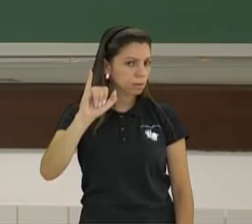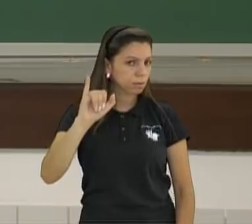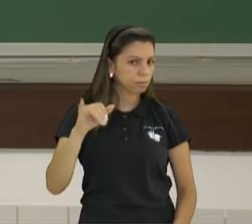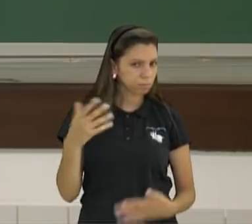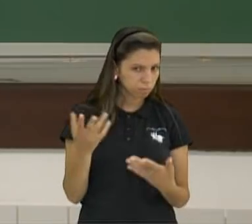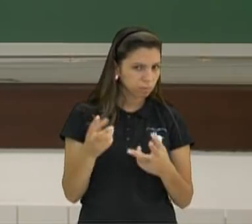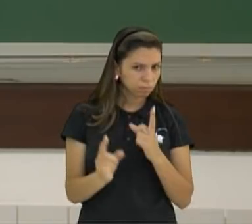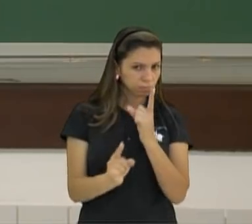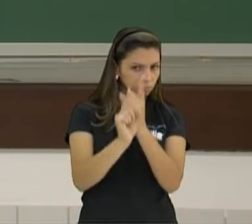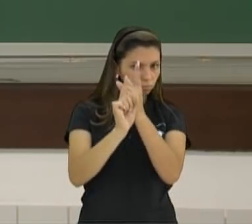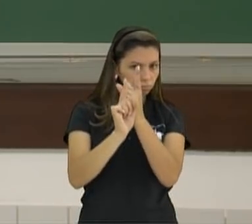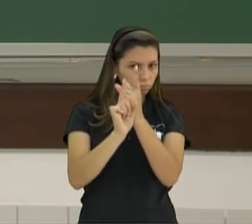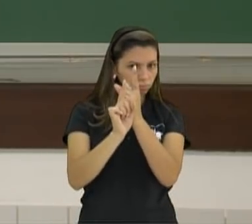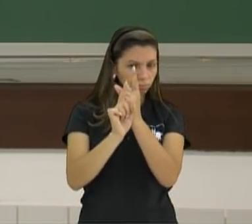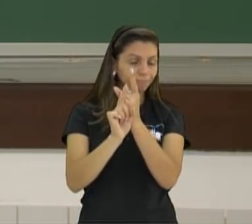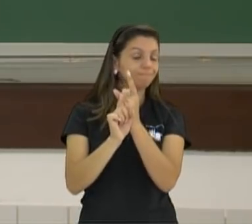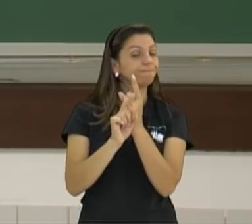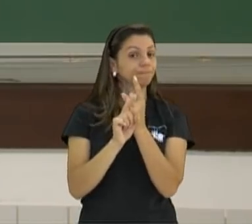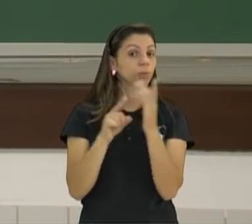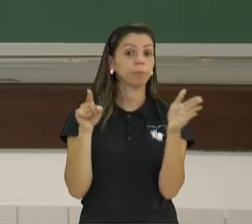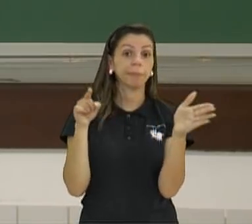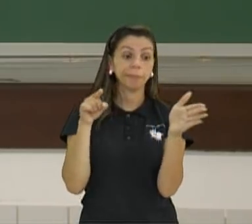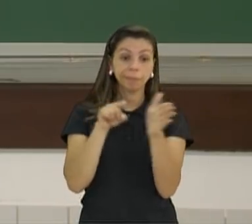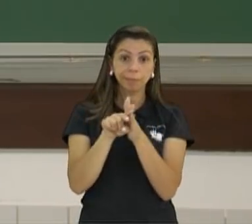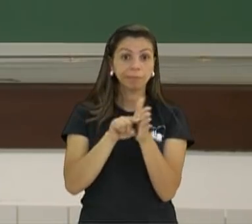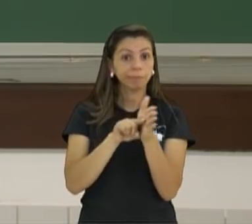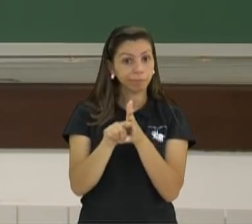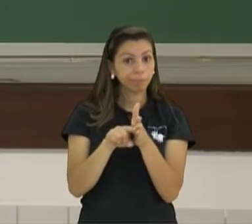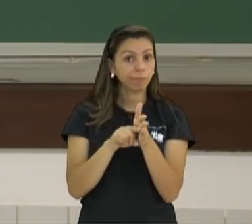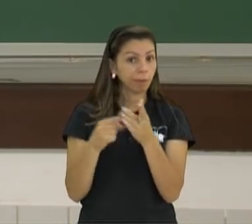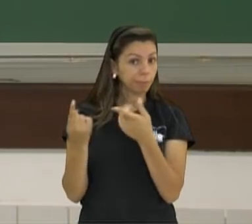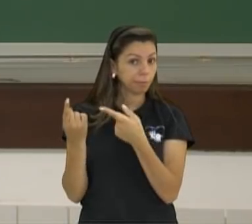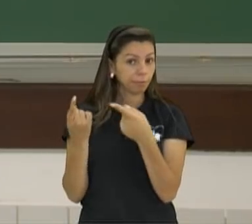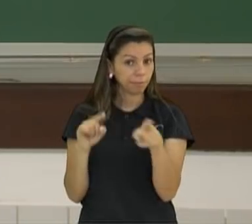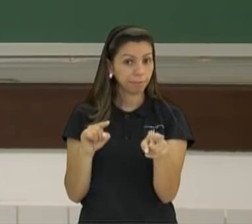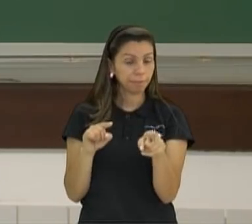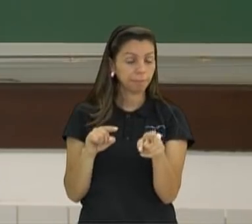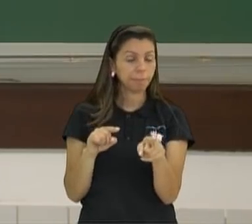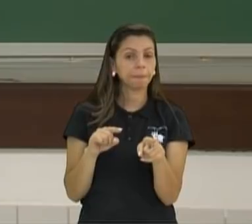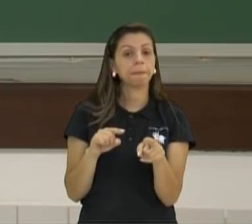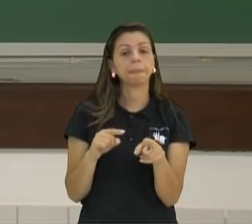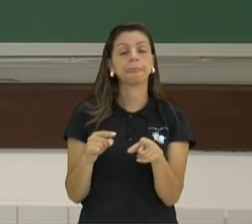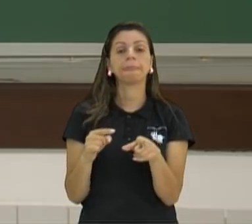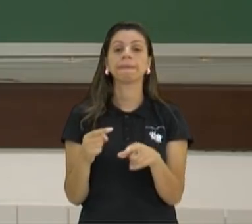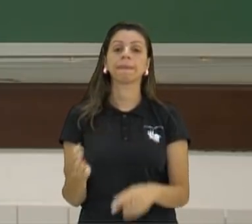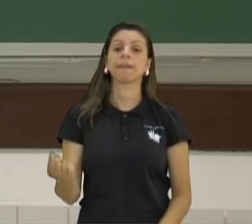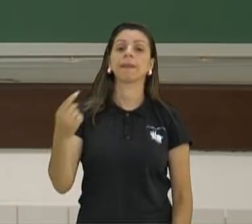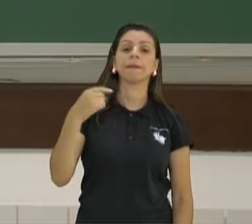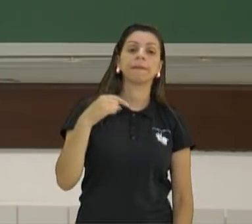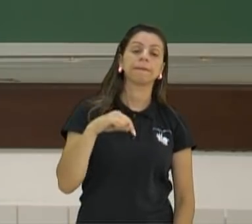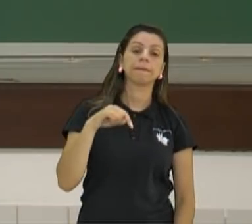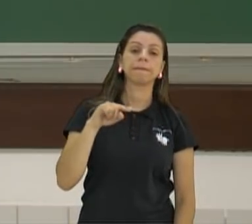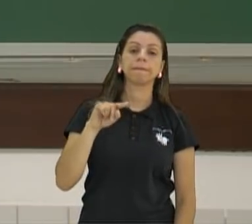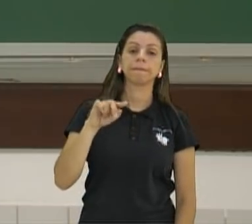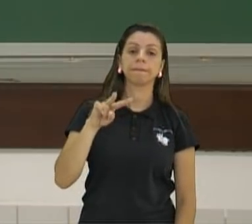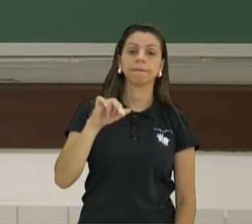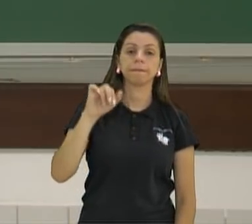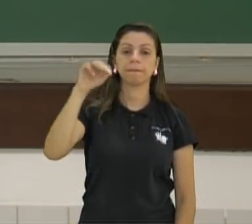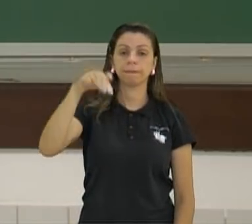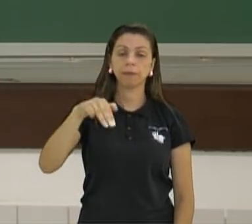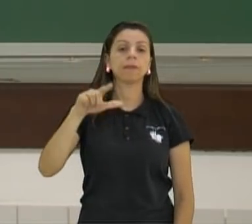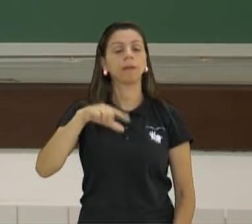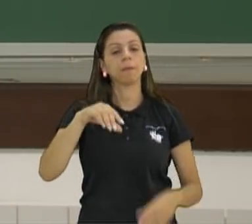Achou? Então pesquisa. É um desafio. Vim, vi e venci. Vim é uma